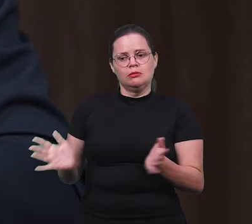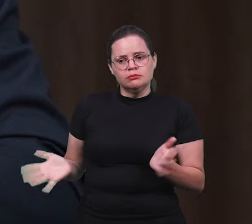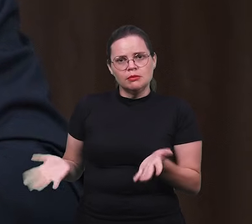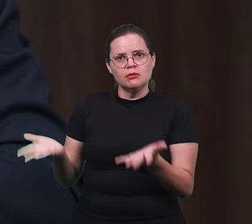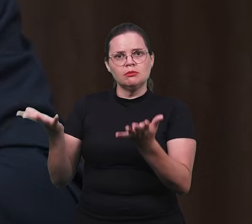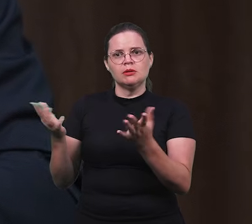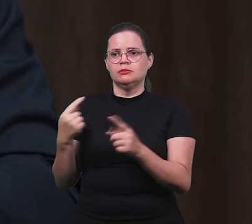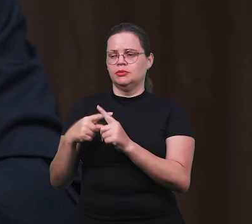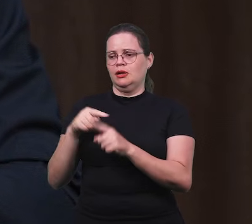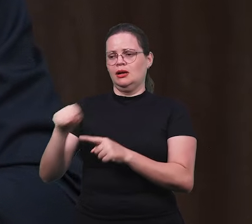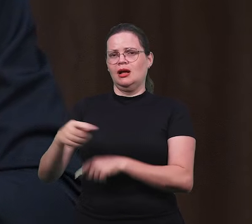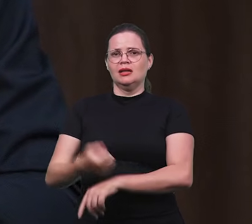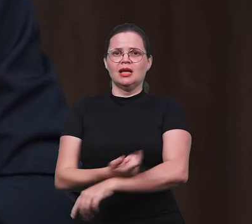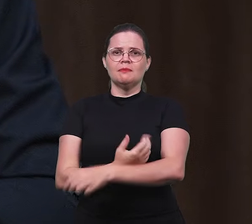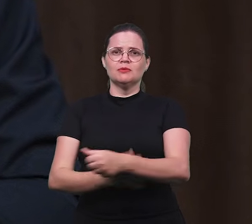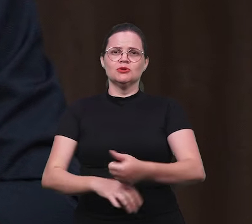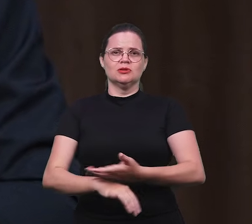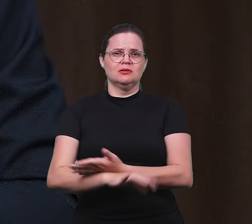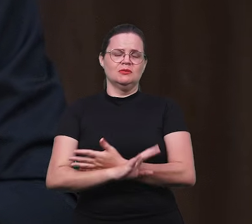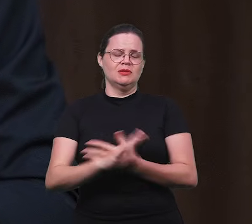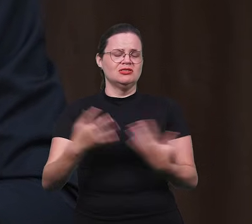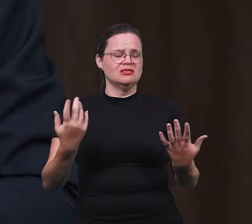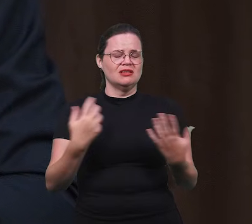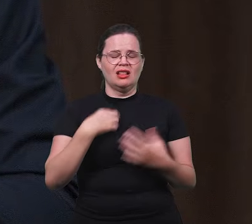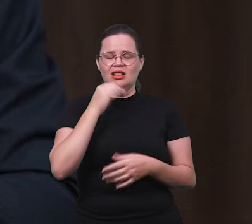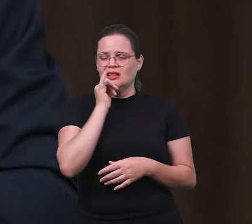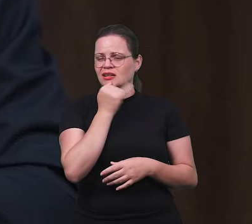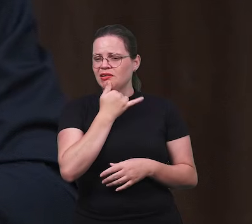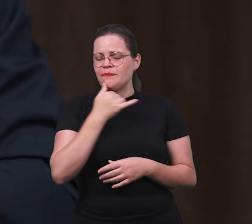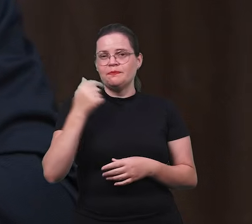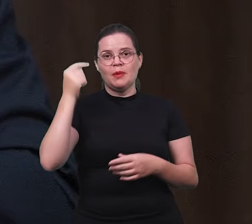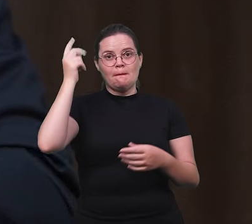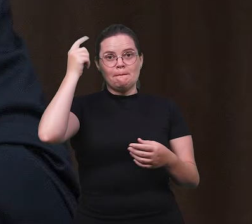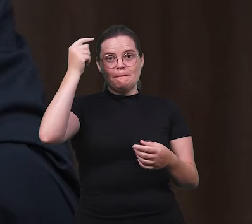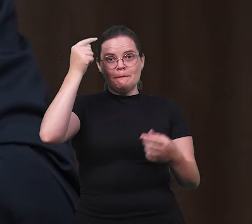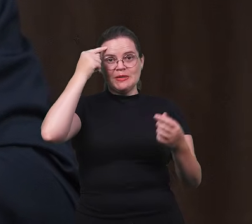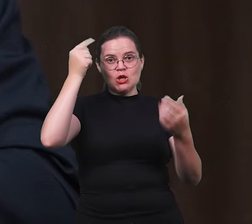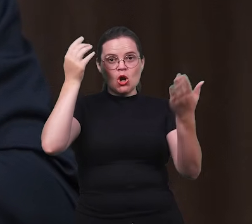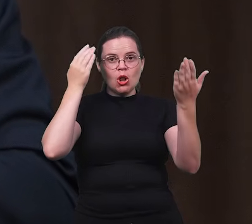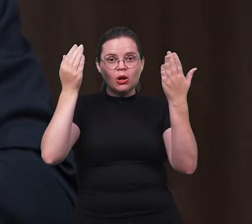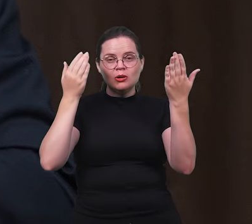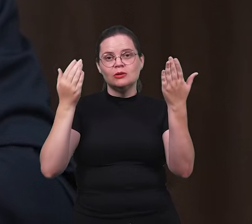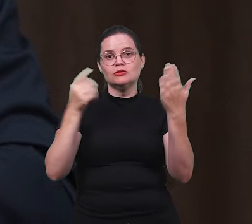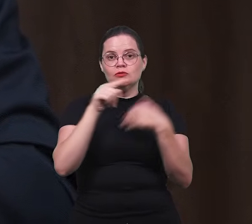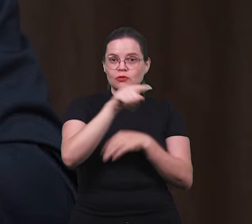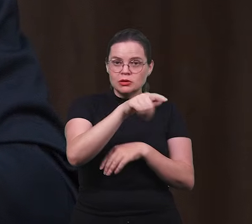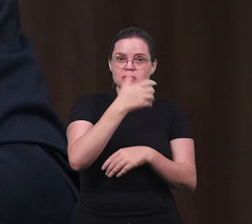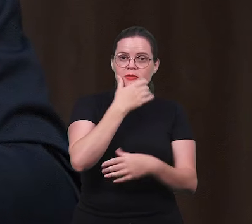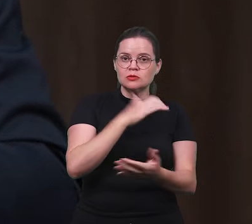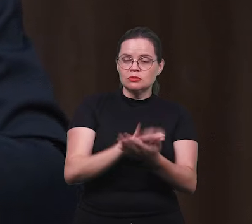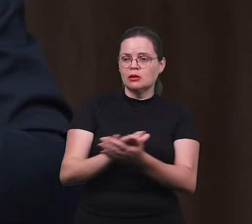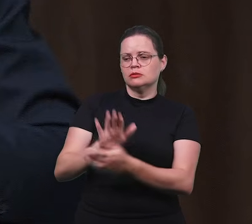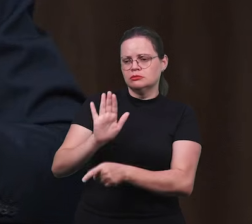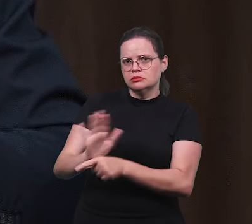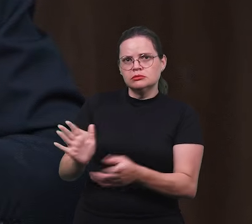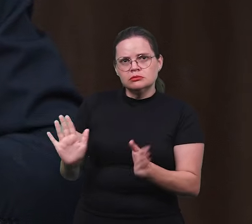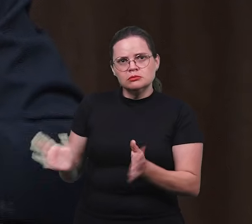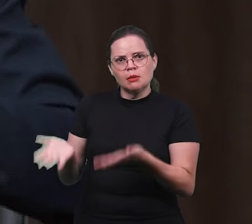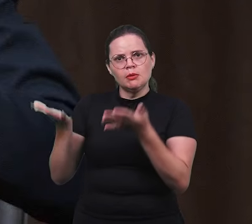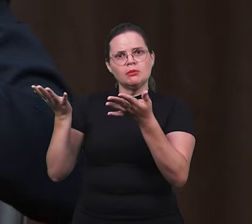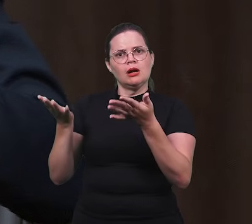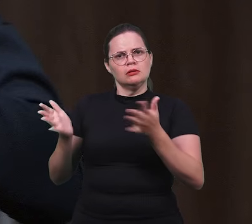está emocionalmente abatida, psicologicamente, você vai ter que dar esse suporte